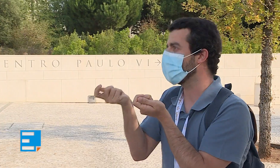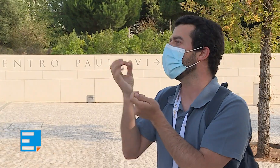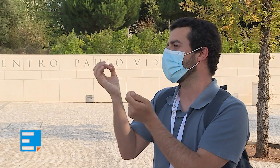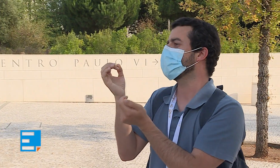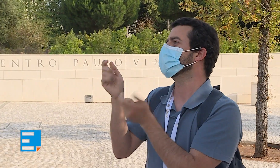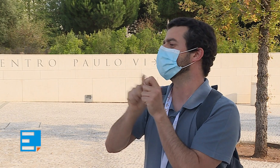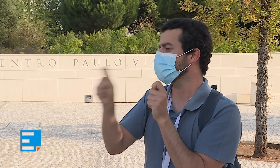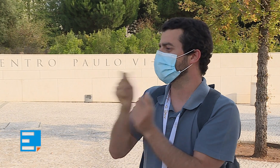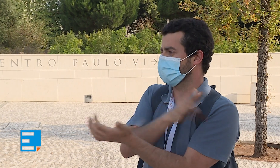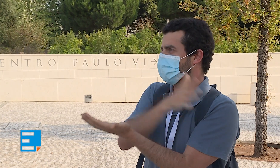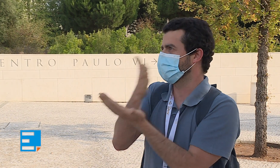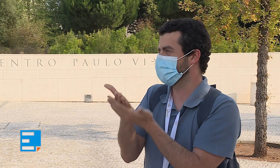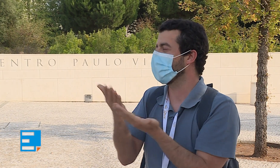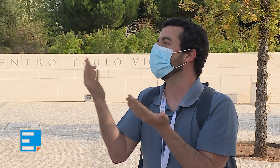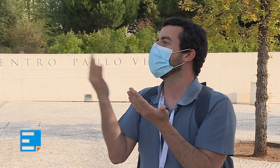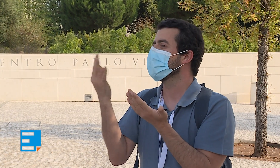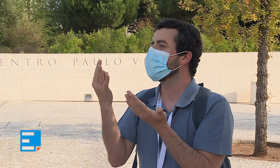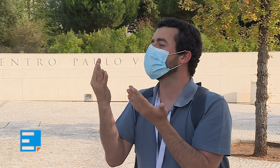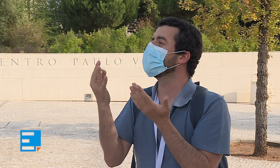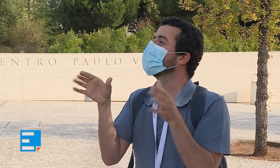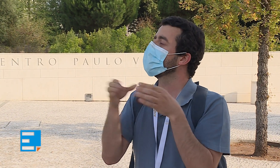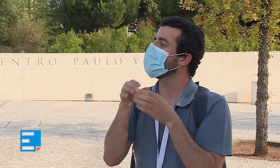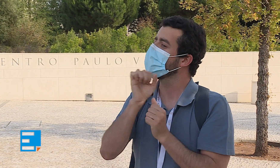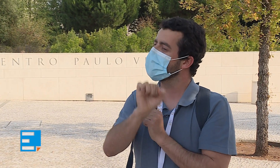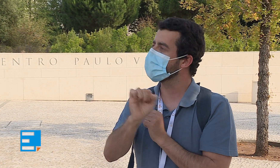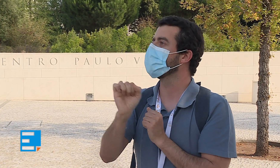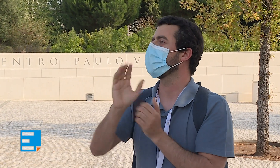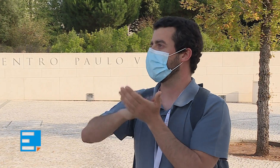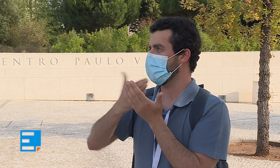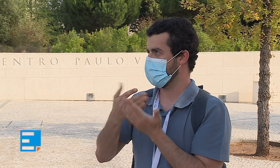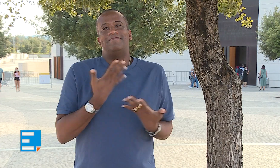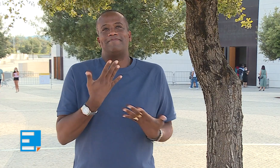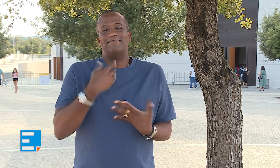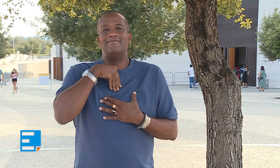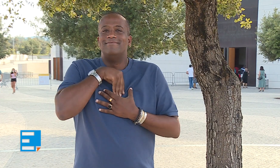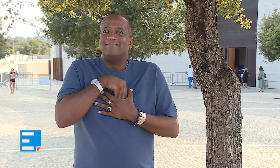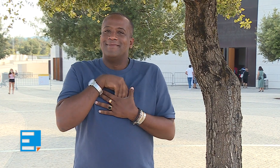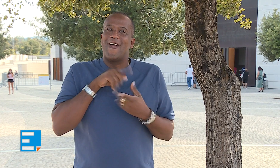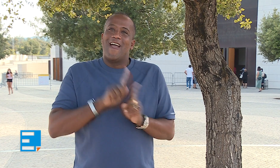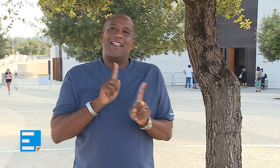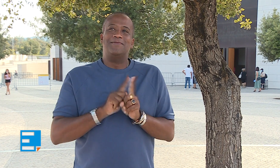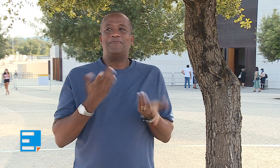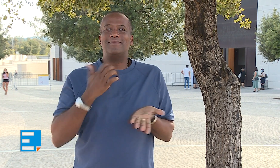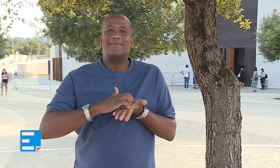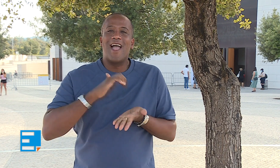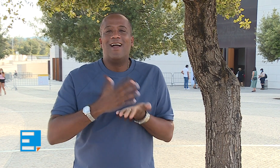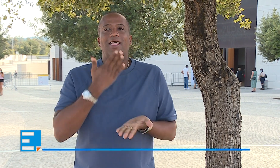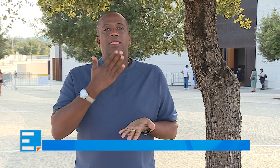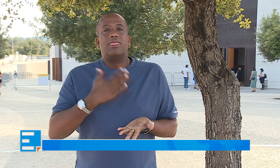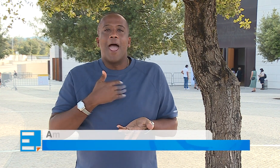oração, reflexão, alegria e convívio com um programa específico. Eu sinto que a